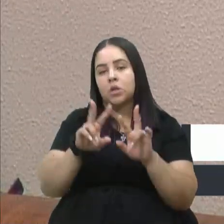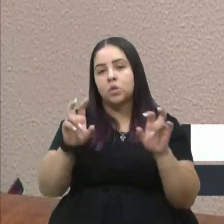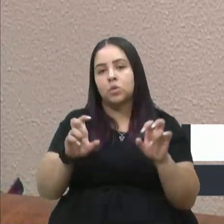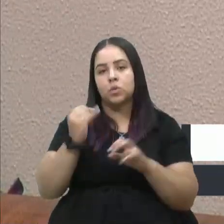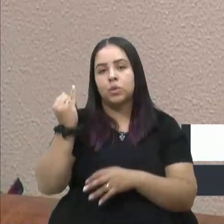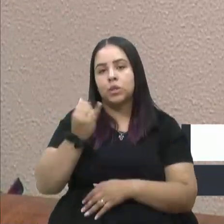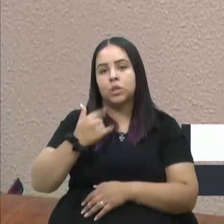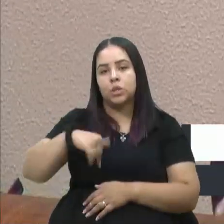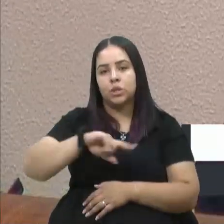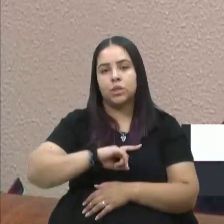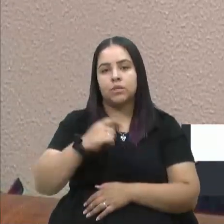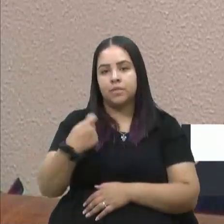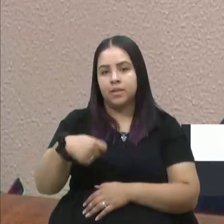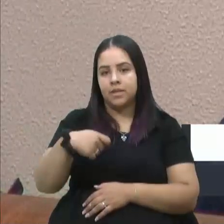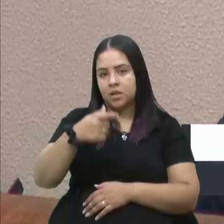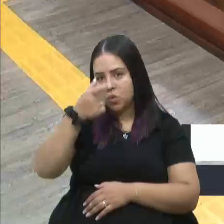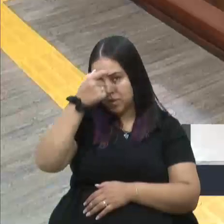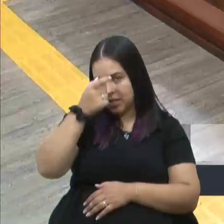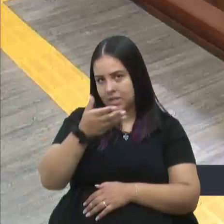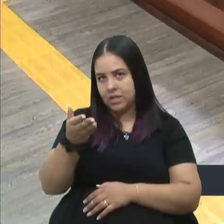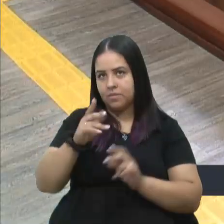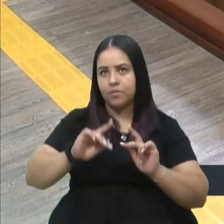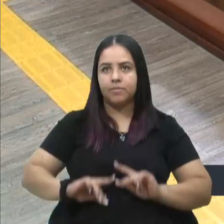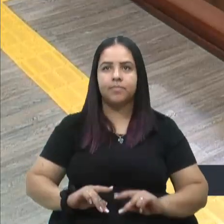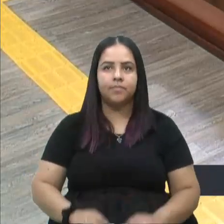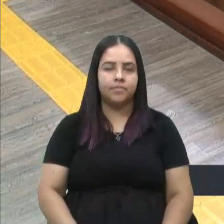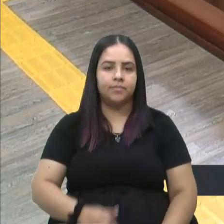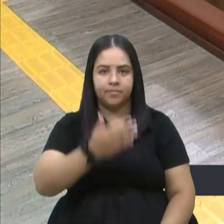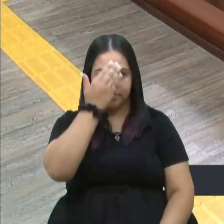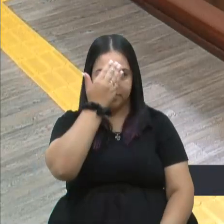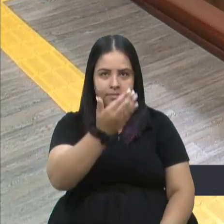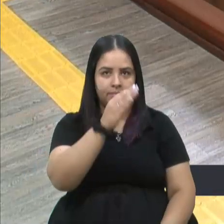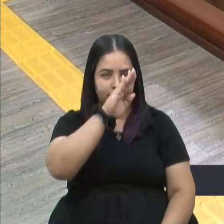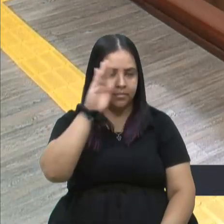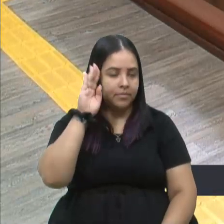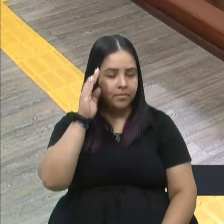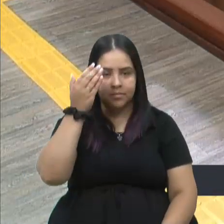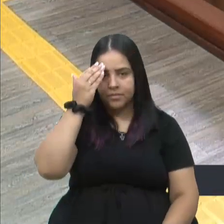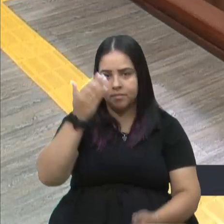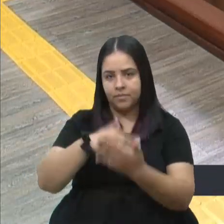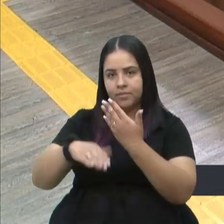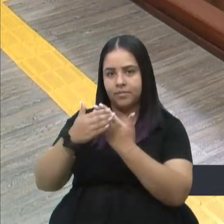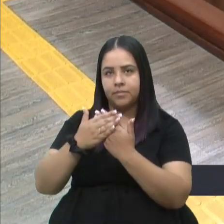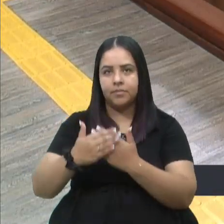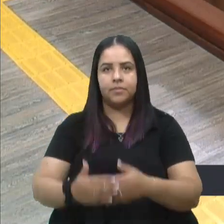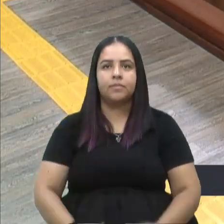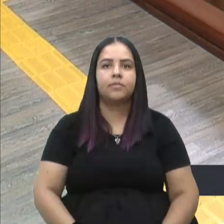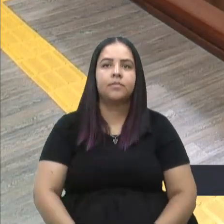que conscientizar as pessoas. Obrigado, presidente. Obrigado, vereador Bressan. Muito obrigado a todos.